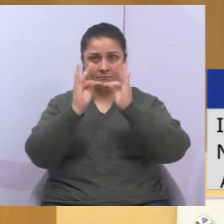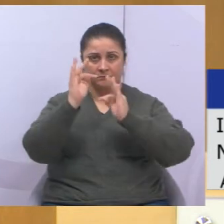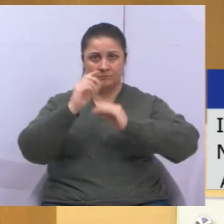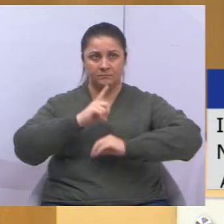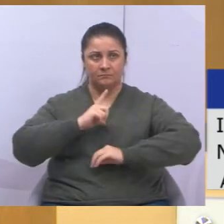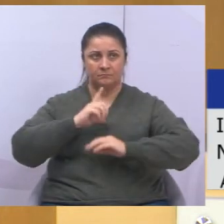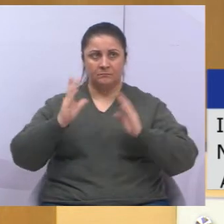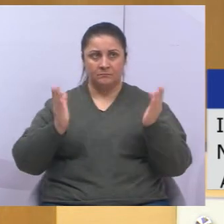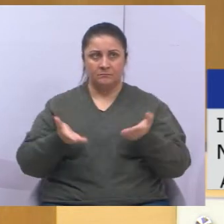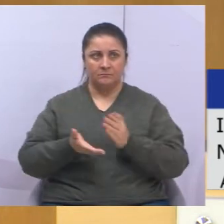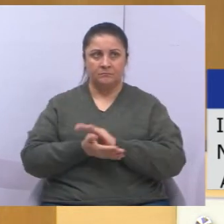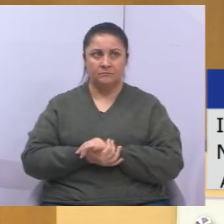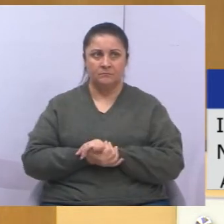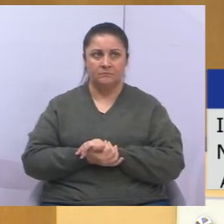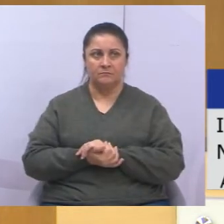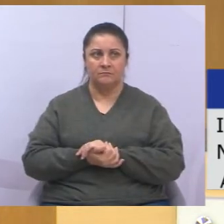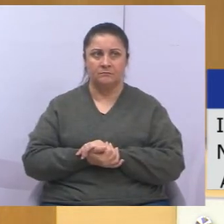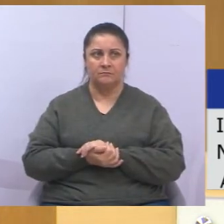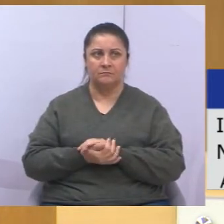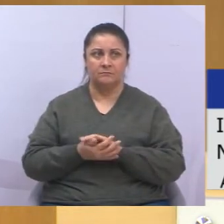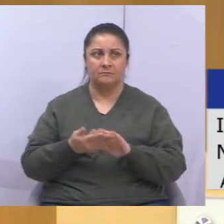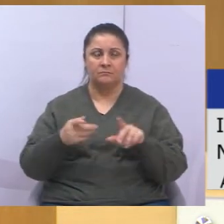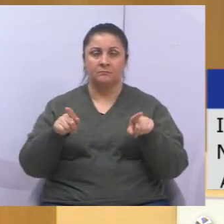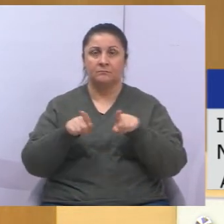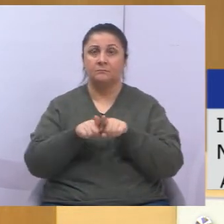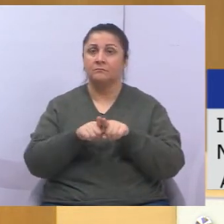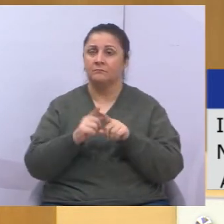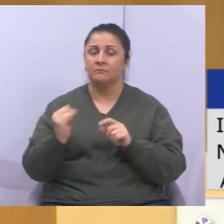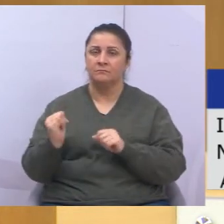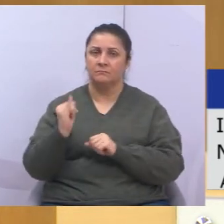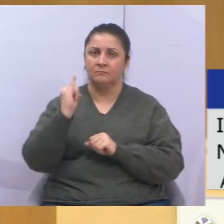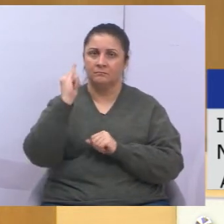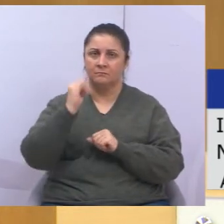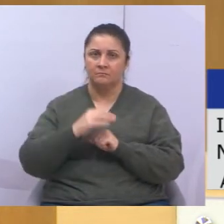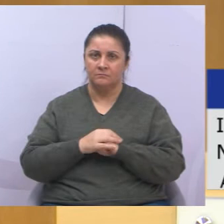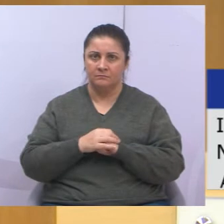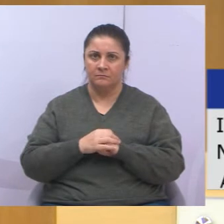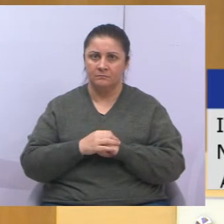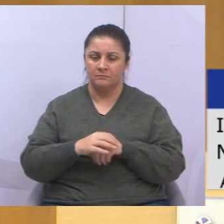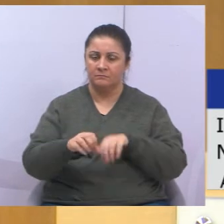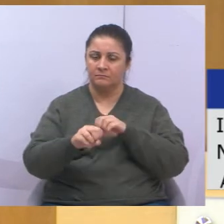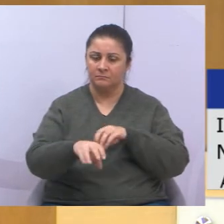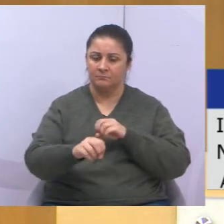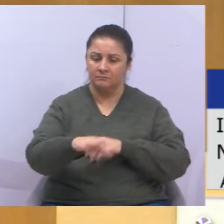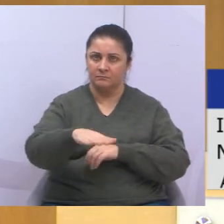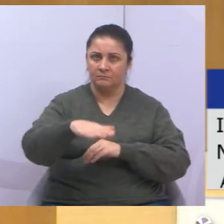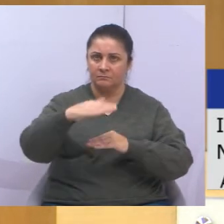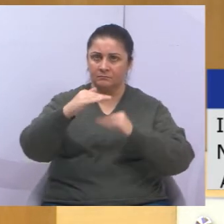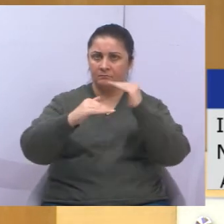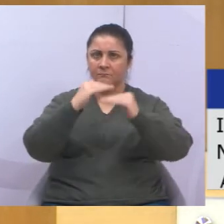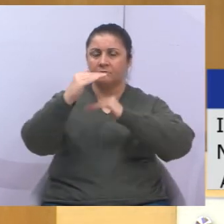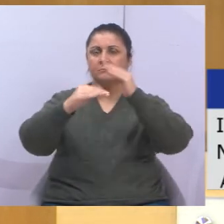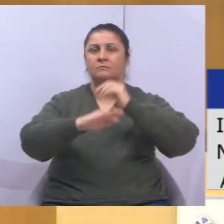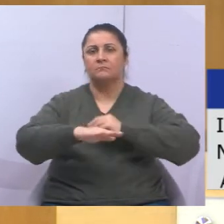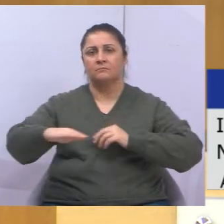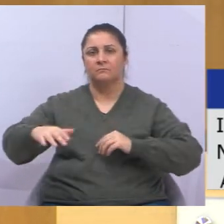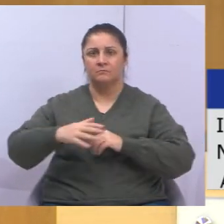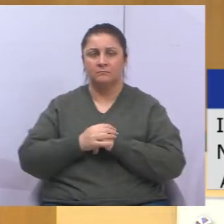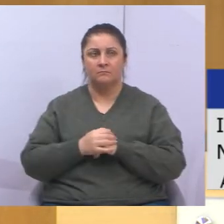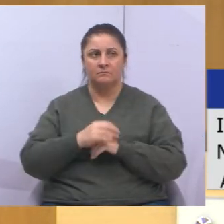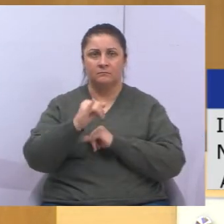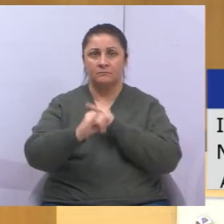temos hoje também são muito importantes para a formação das nossas crianças. A